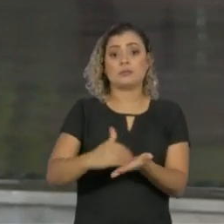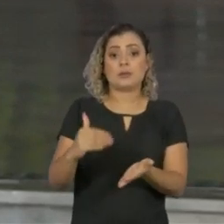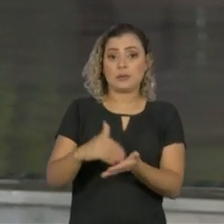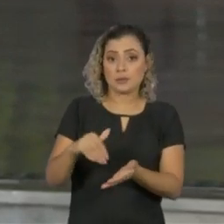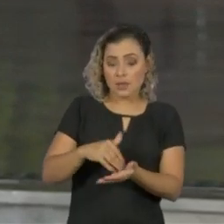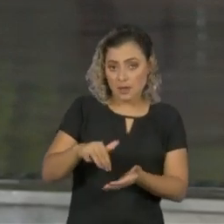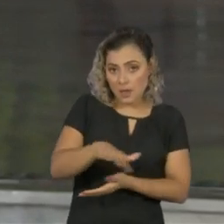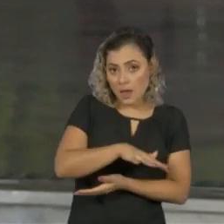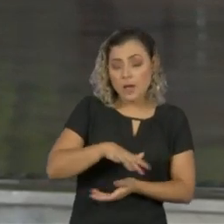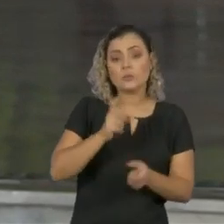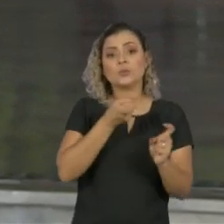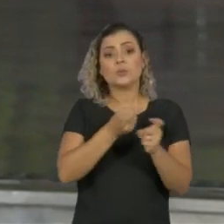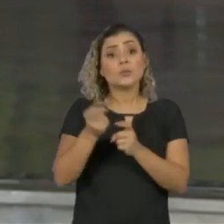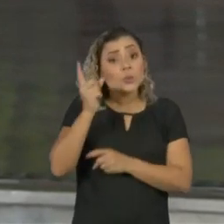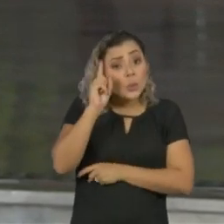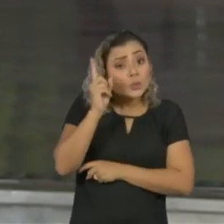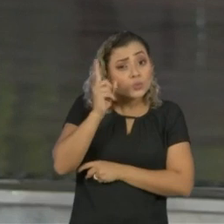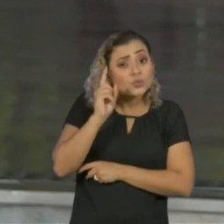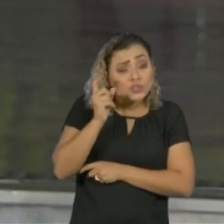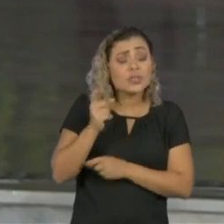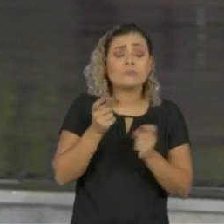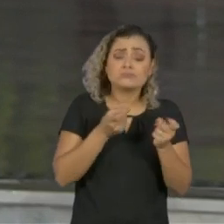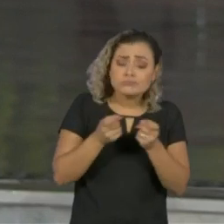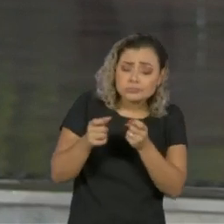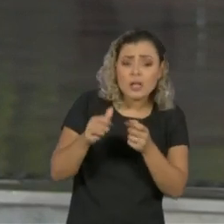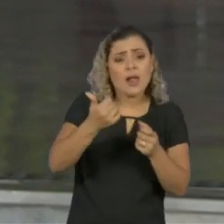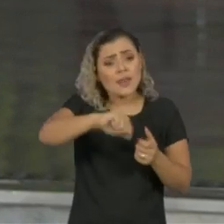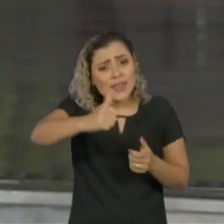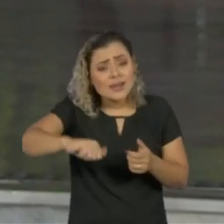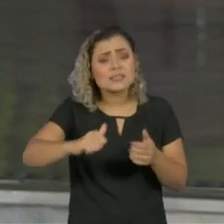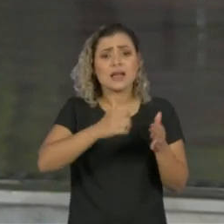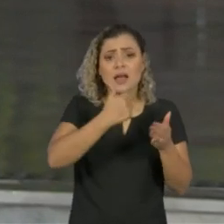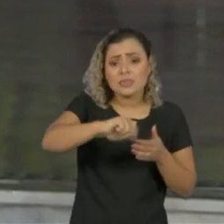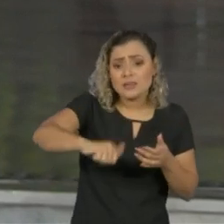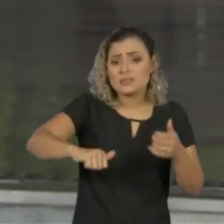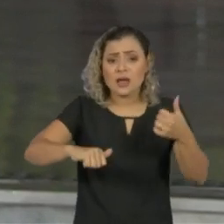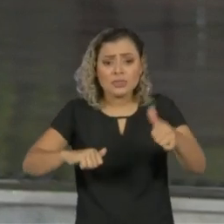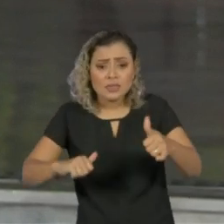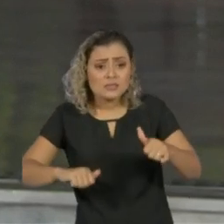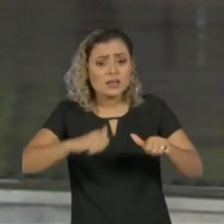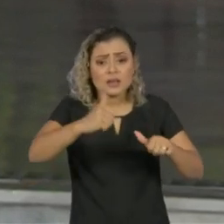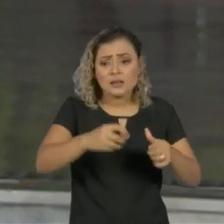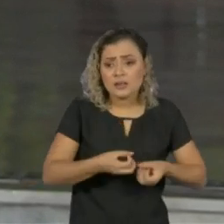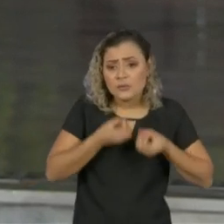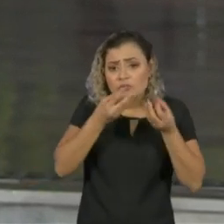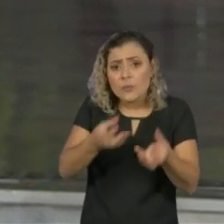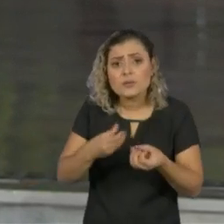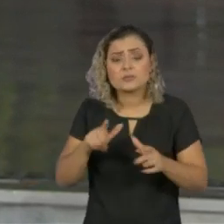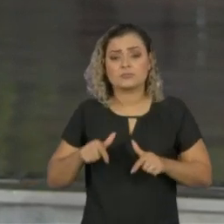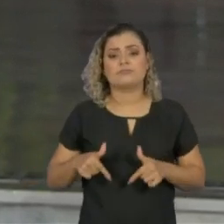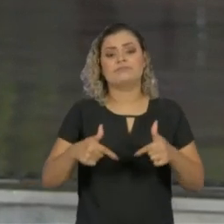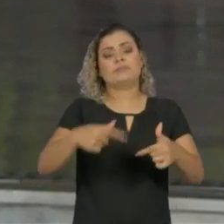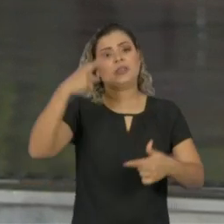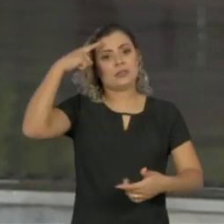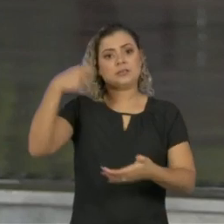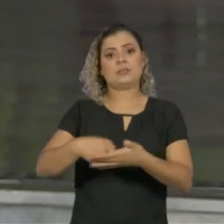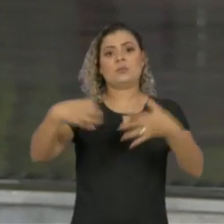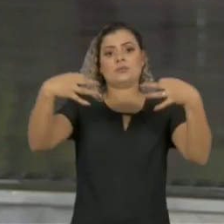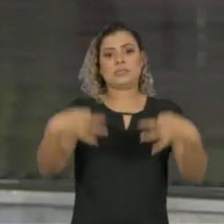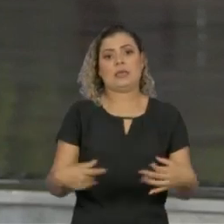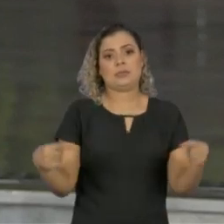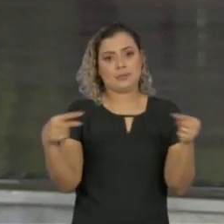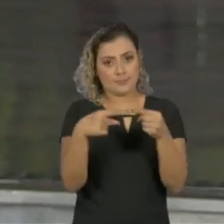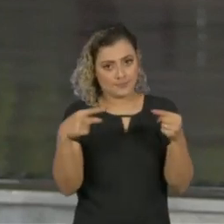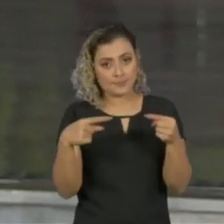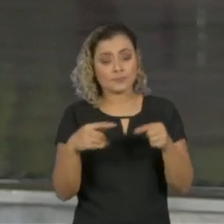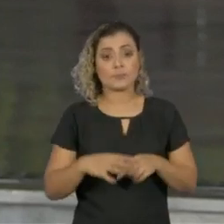secretariado que tem se reunido diariamente para poder analisar os últimos dados e tomar as medidas cabíveis. Da